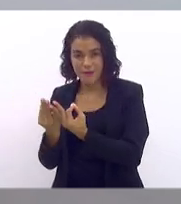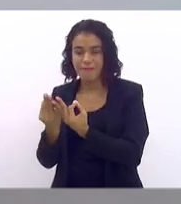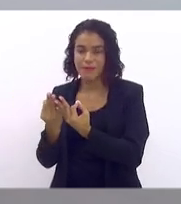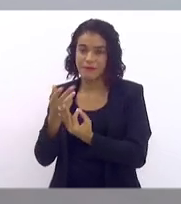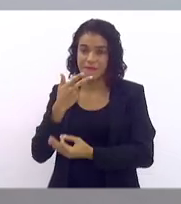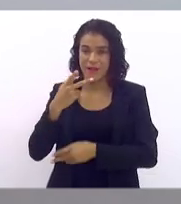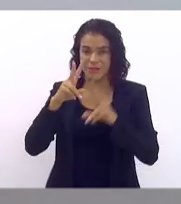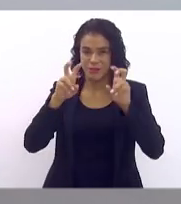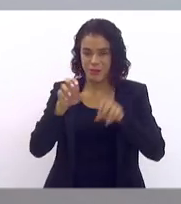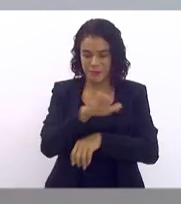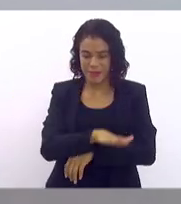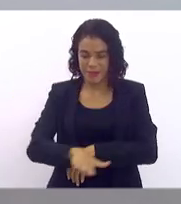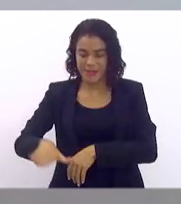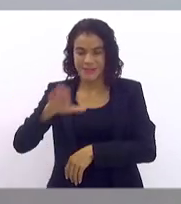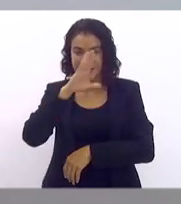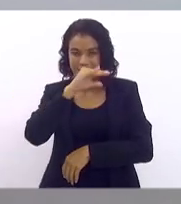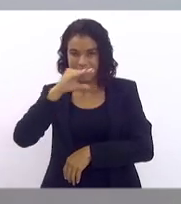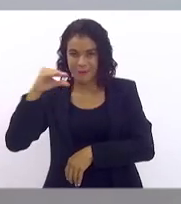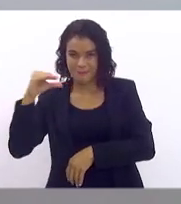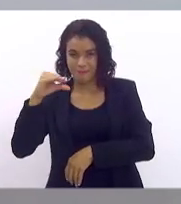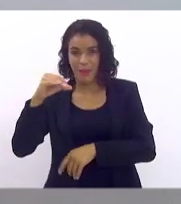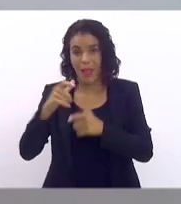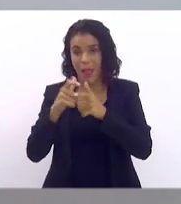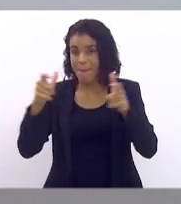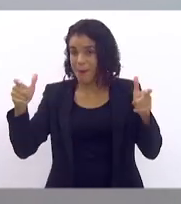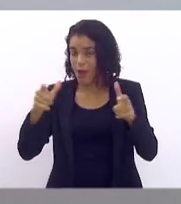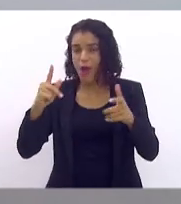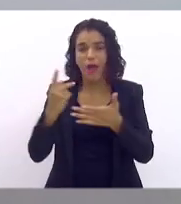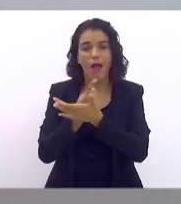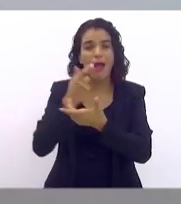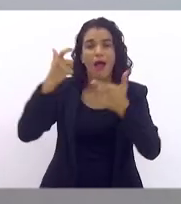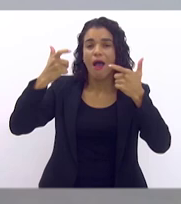de criança e adolescente é a maior parte,